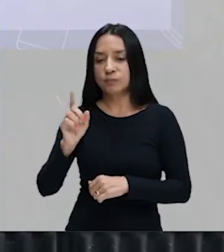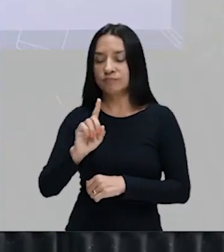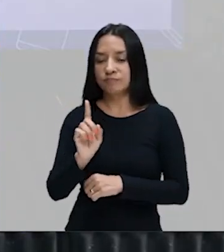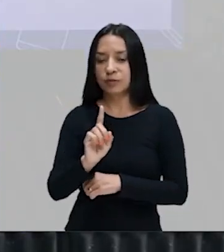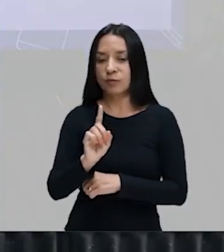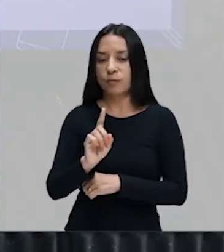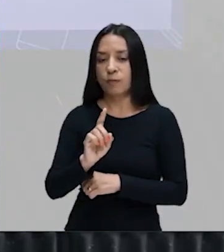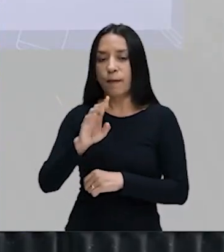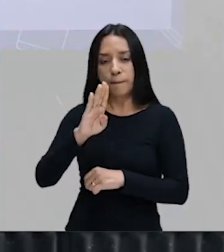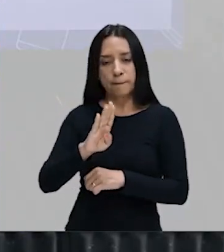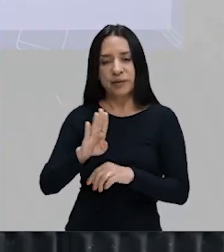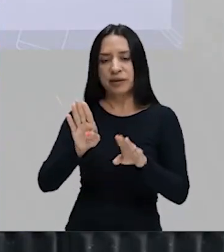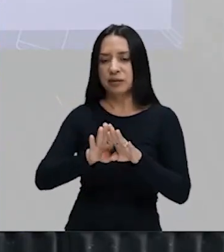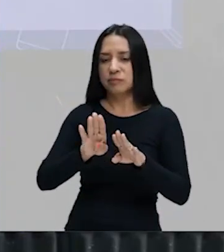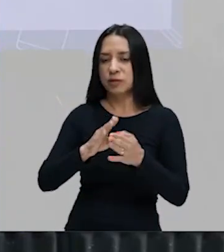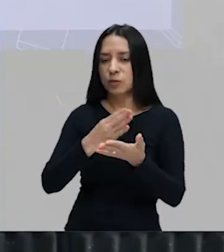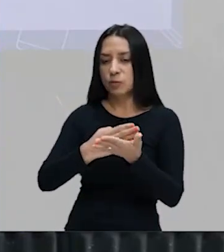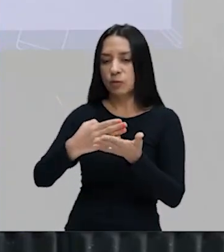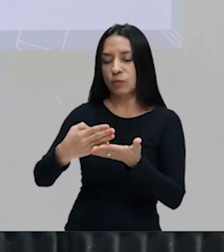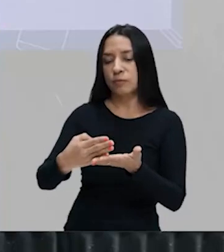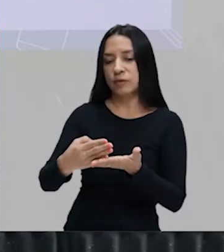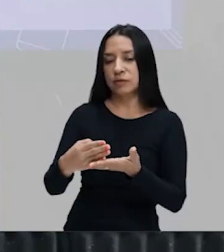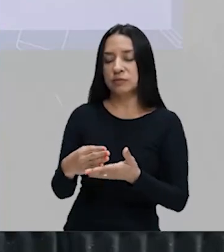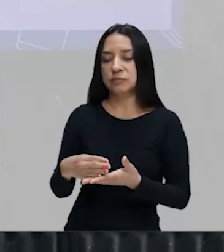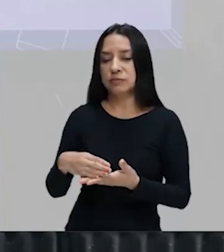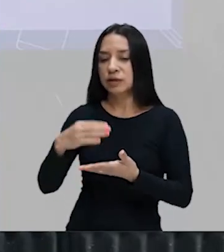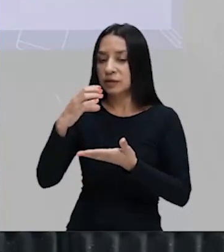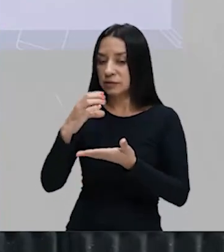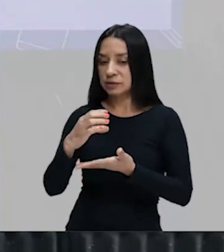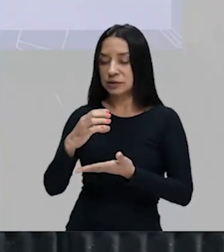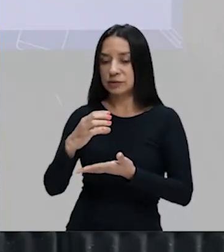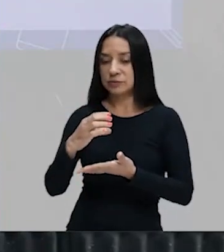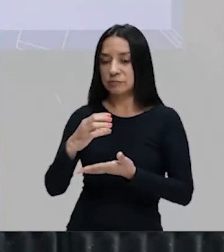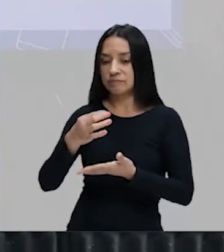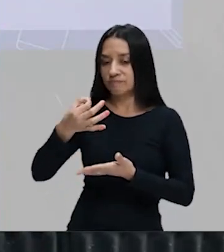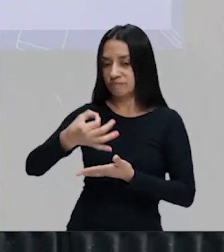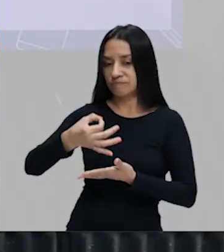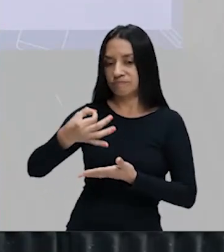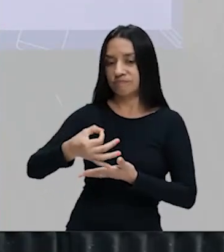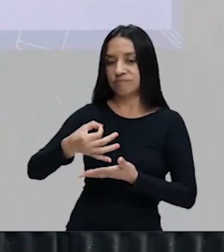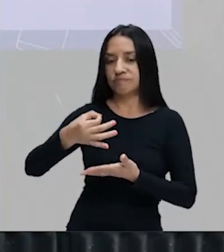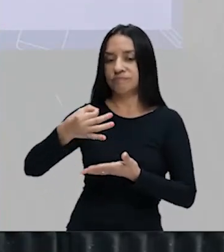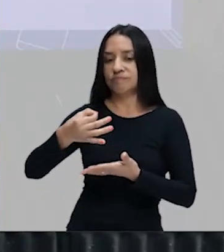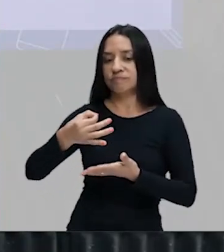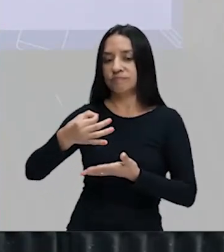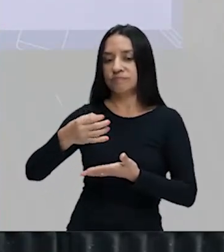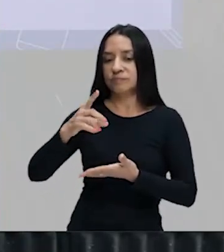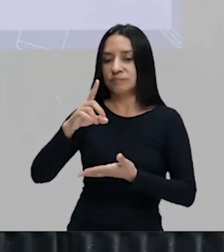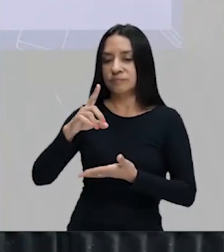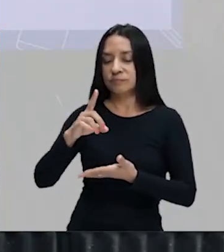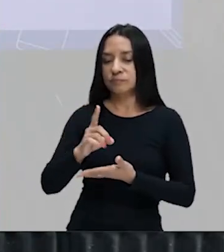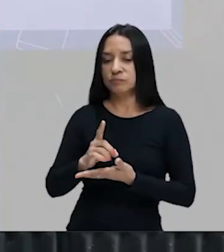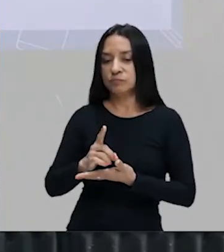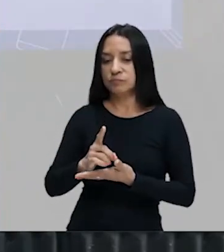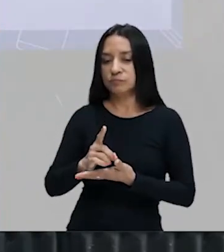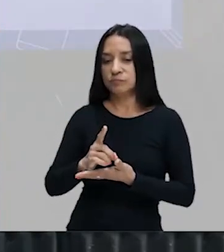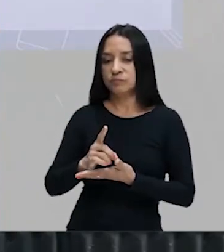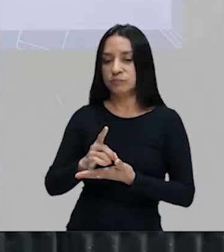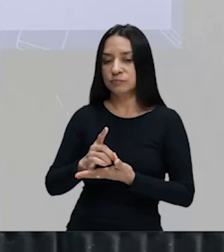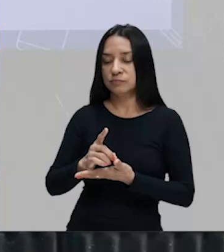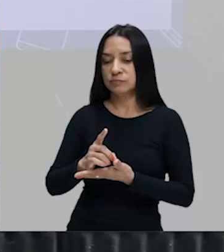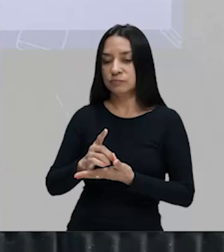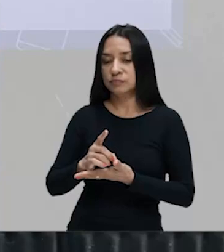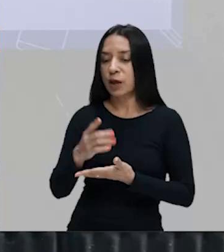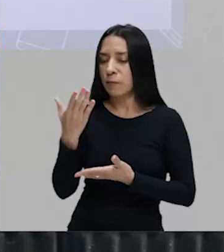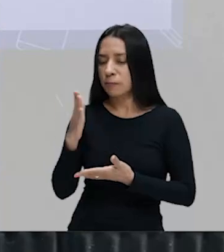com cosmogônico, também está errado. Letra C, cosmológico, certo. E antropológico, bom, provavelmente a letra C é a